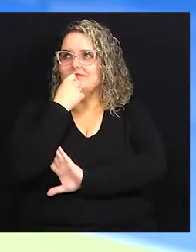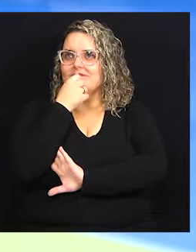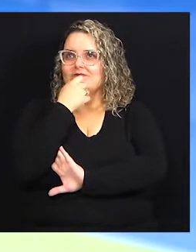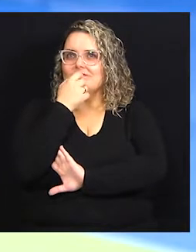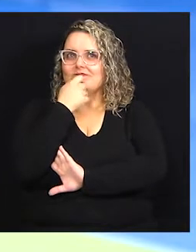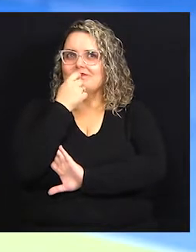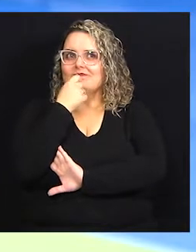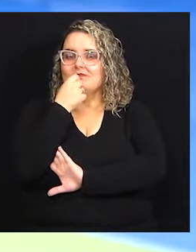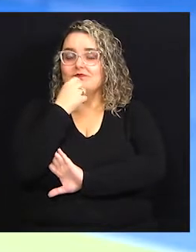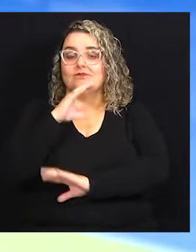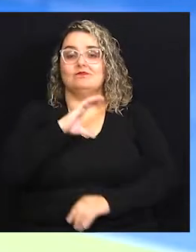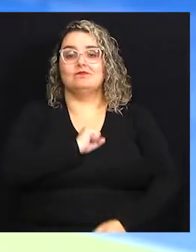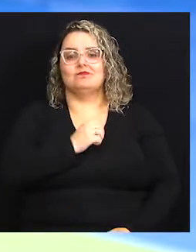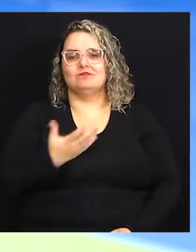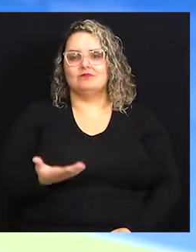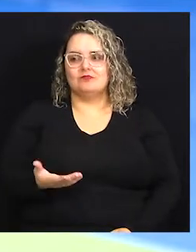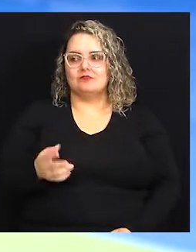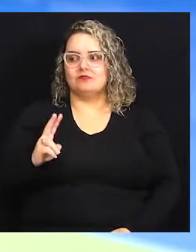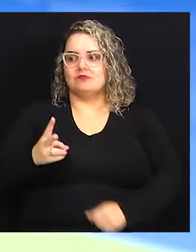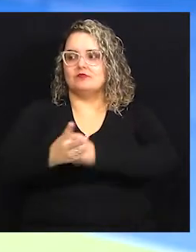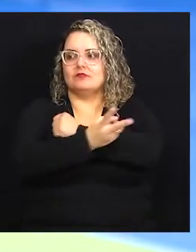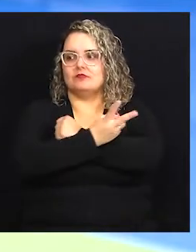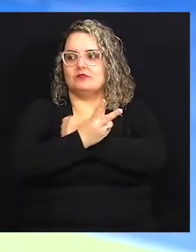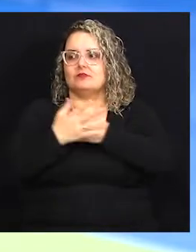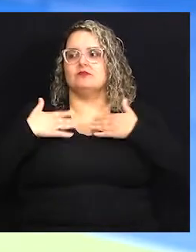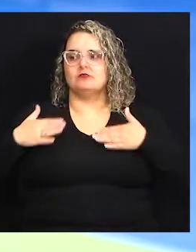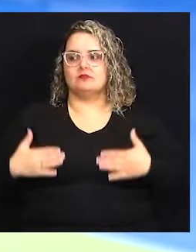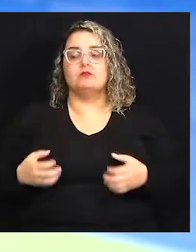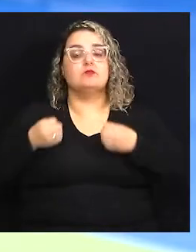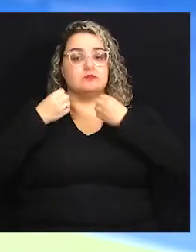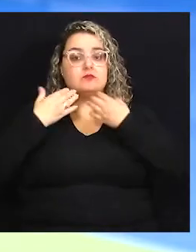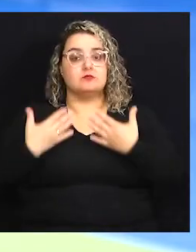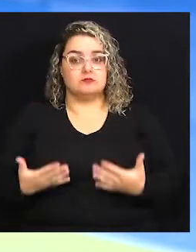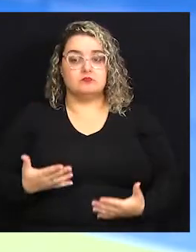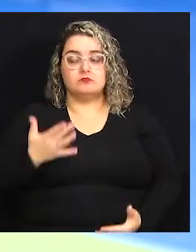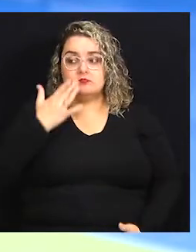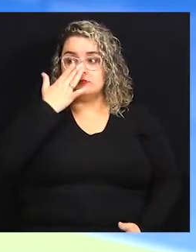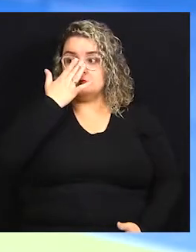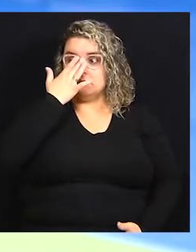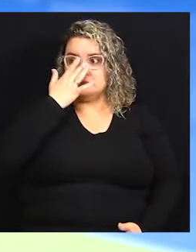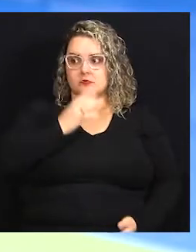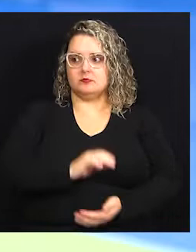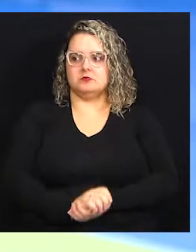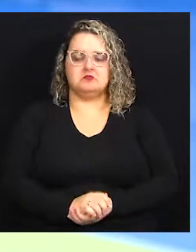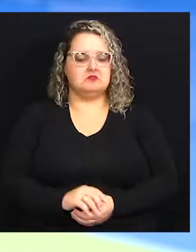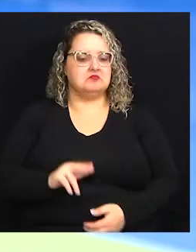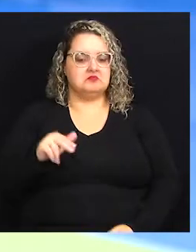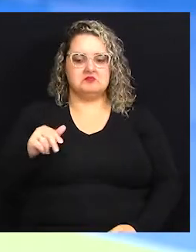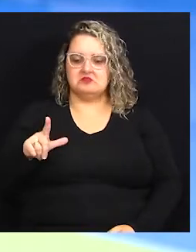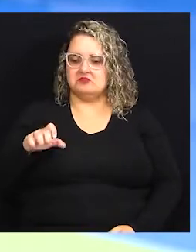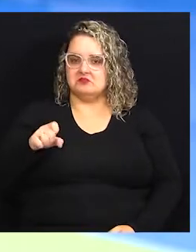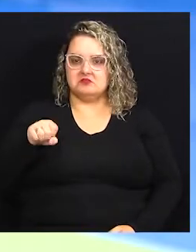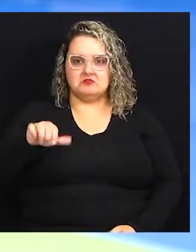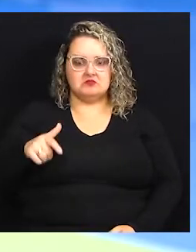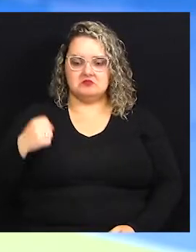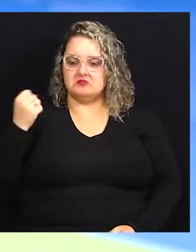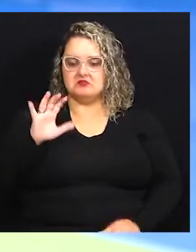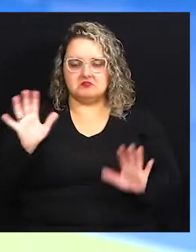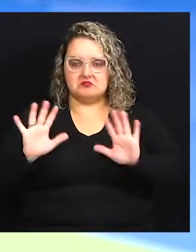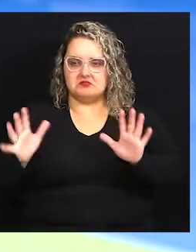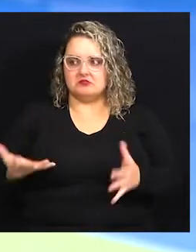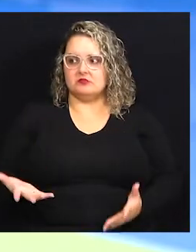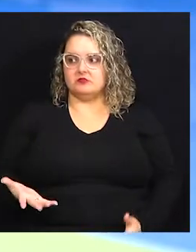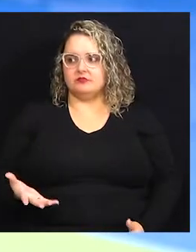Porque você gosta muito. Eu sempre me cuidei, eu sempre tive a parte física muito boa, nunca tive lesão grave, nunca. Mas aí veio